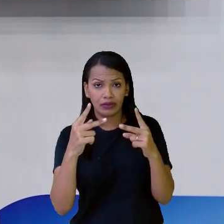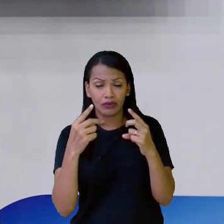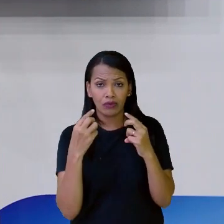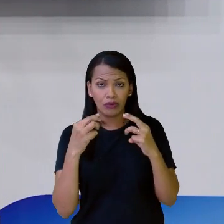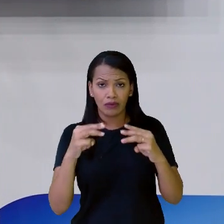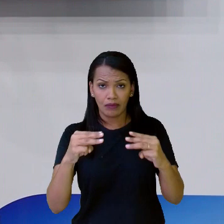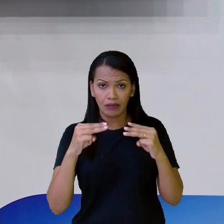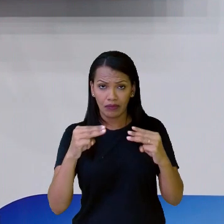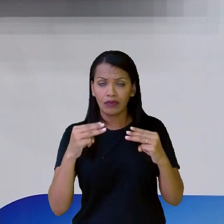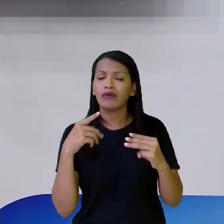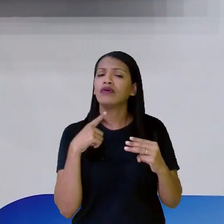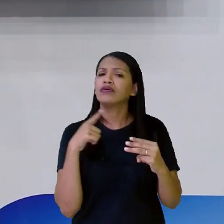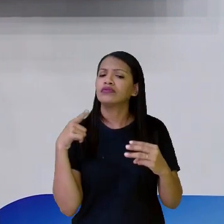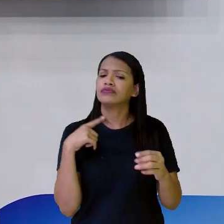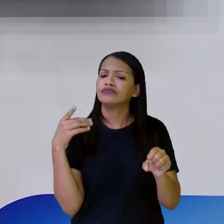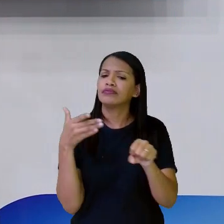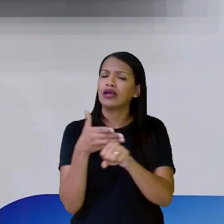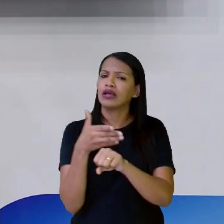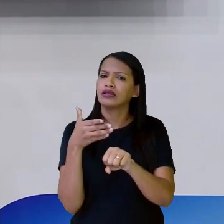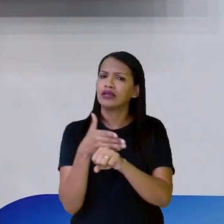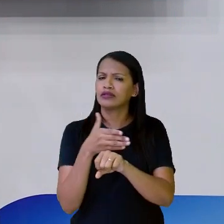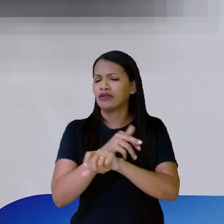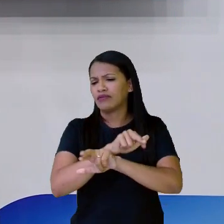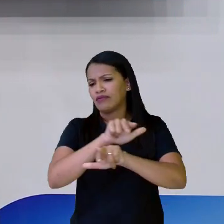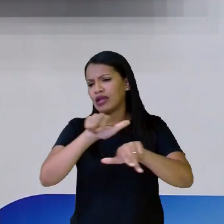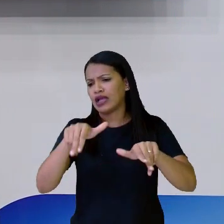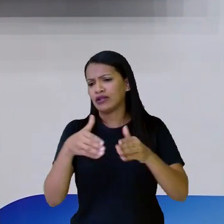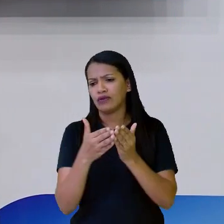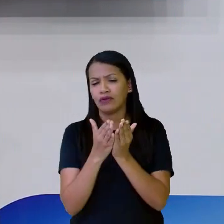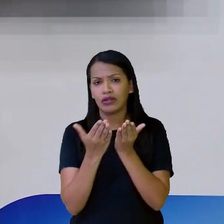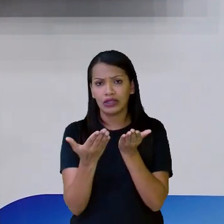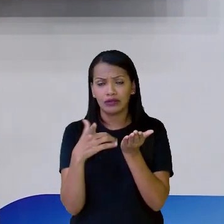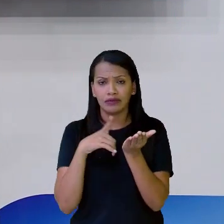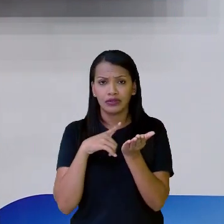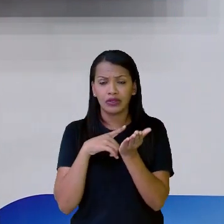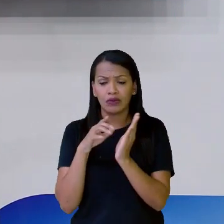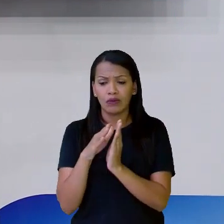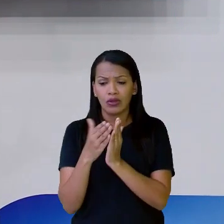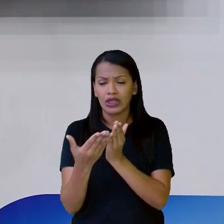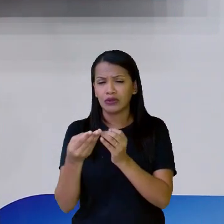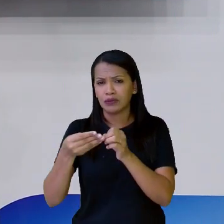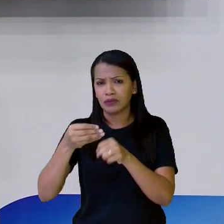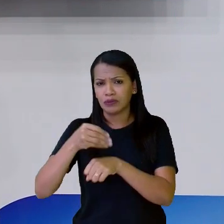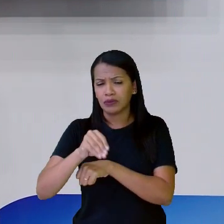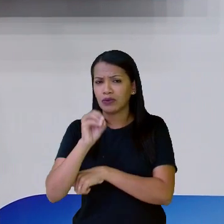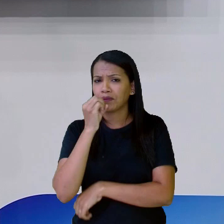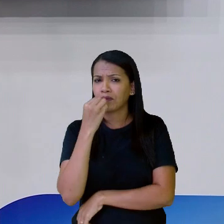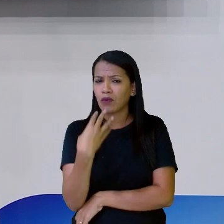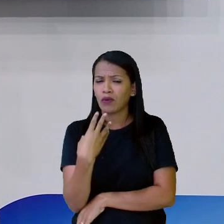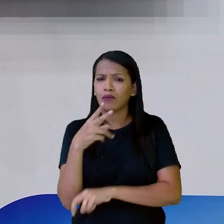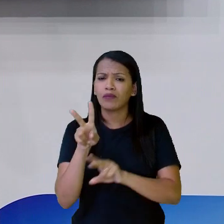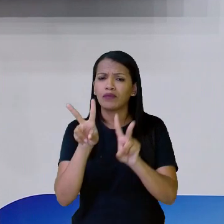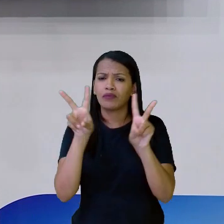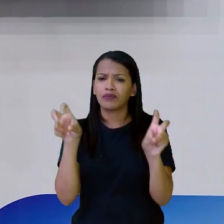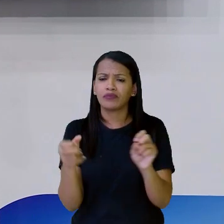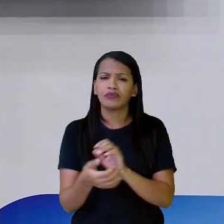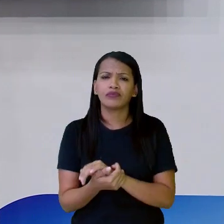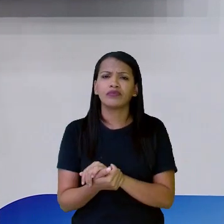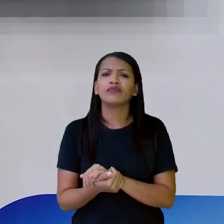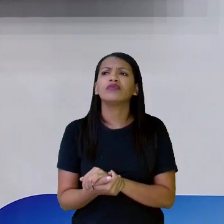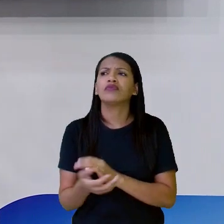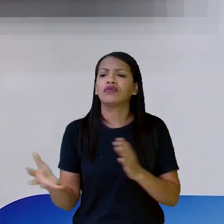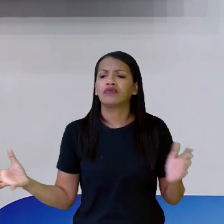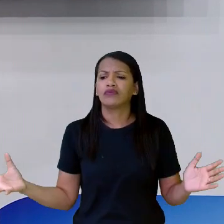ter acesso a um monte de livros. Eu trouxe um livro bem sugestivo. O título é O